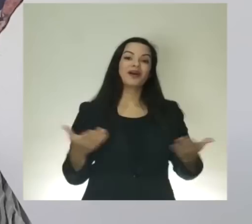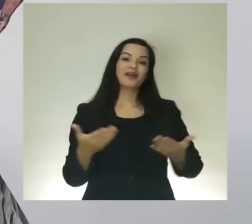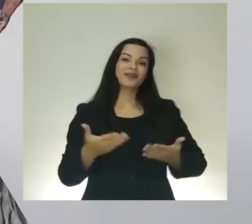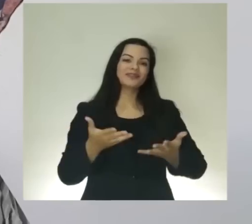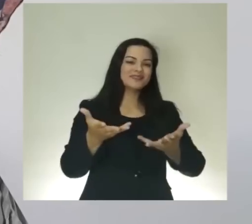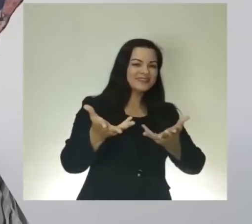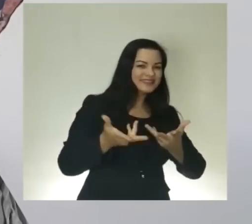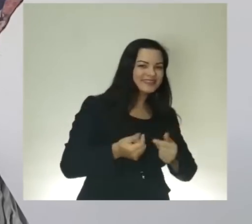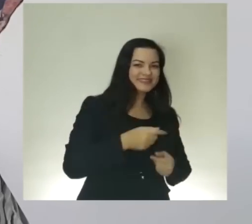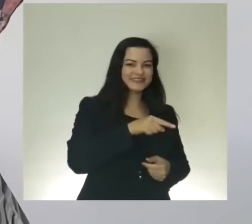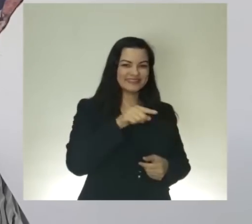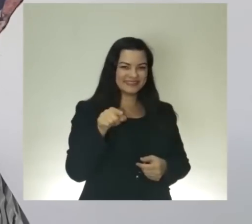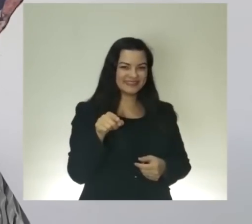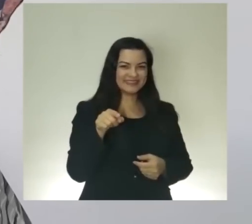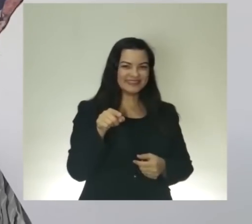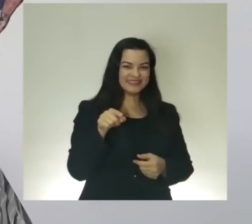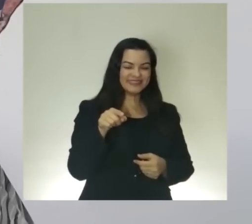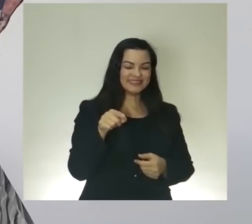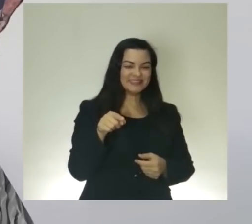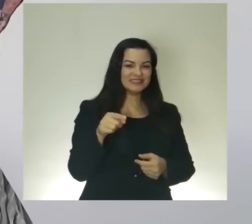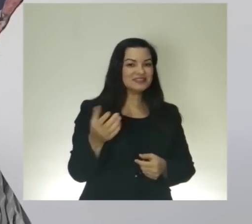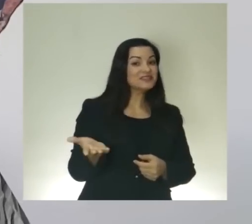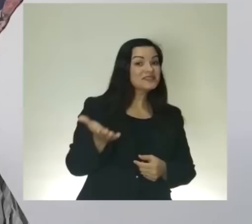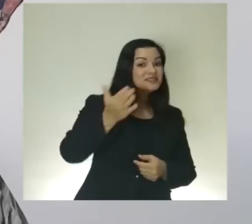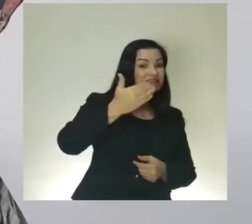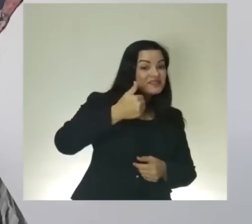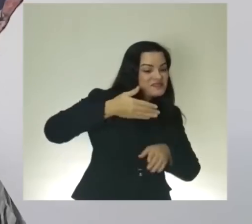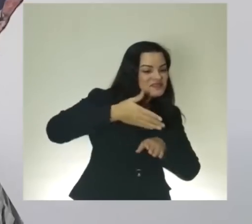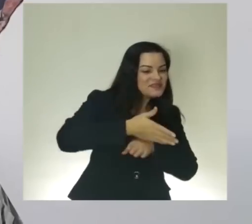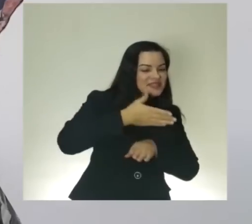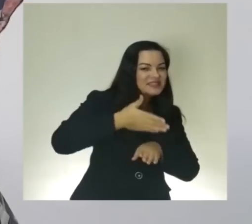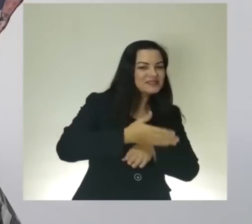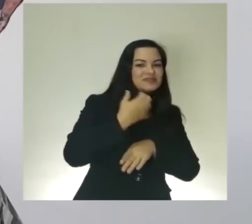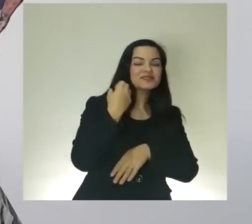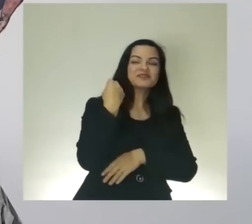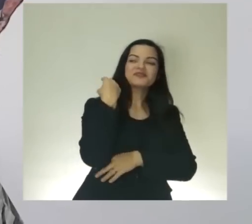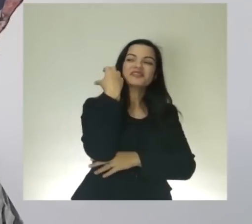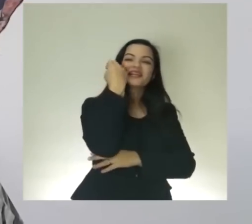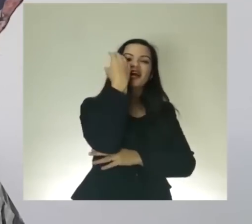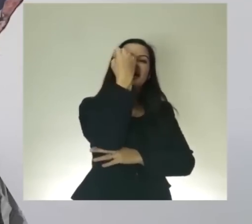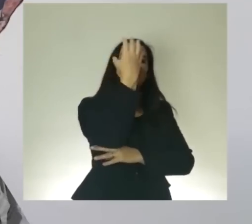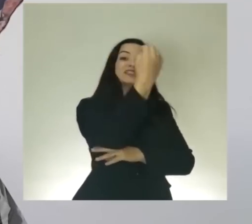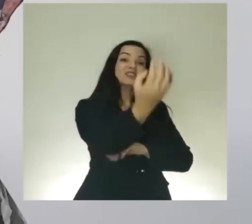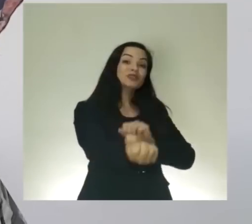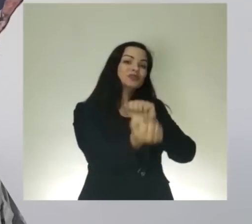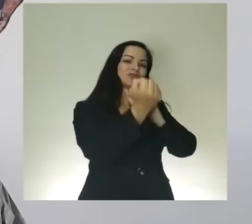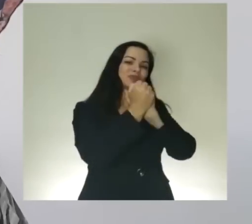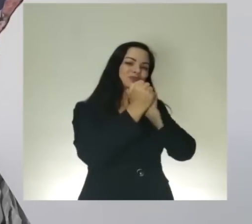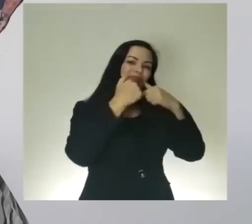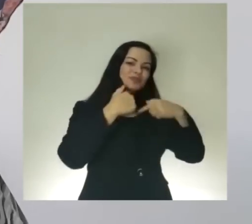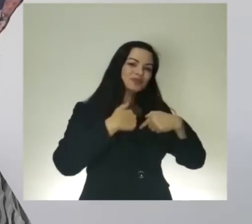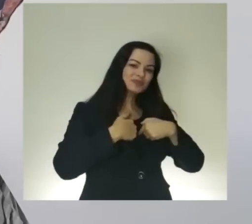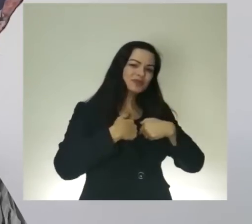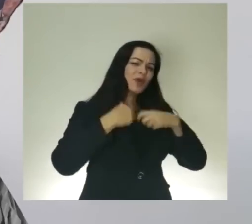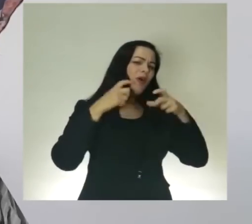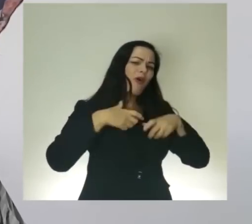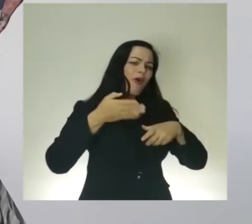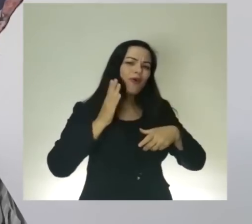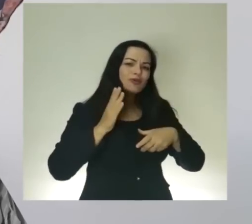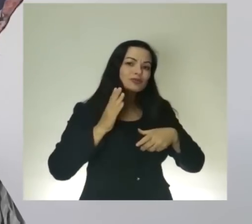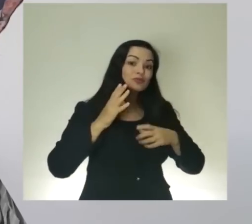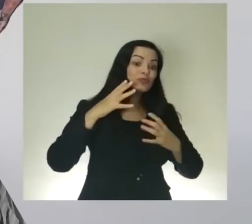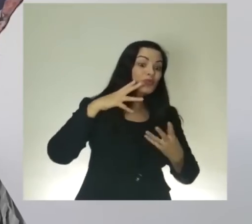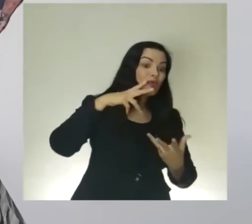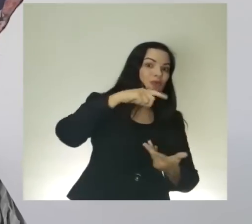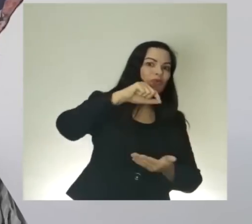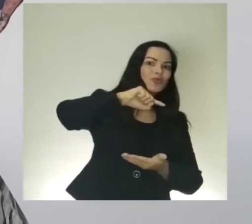convidar para embarcar comigo em uma viagem pelo mundo. Tudo bem que é uma viagem um